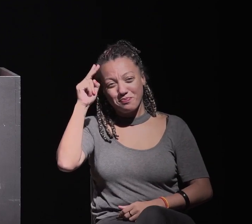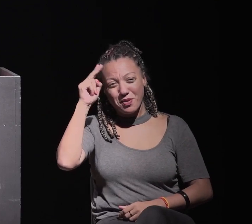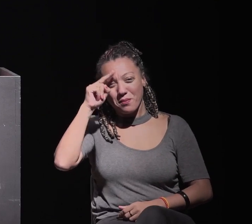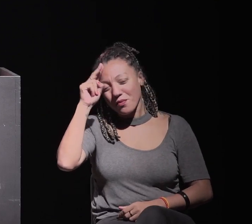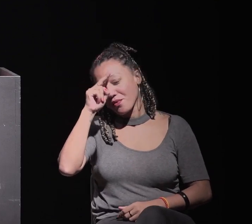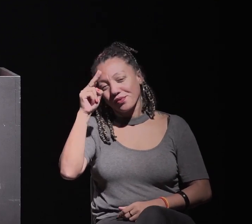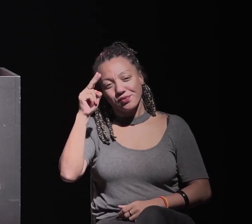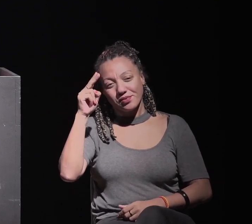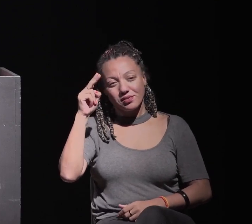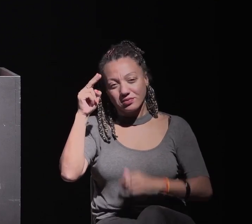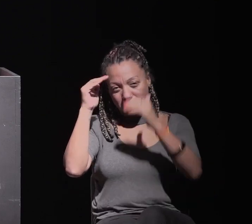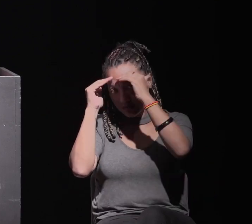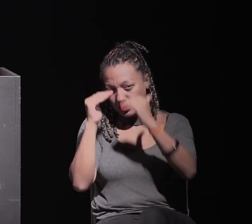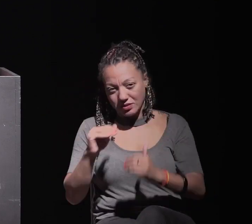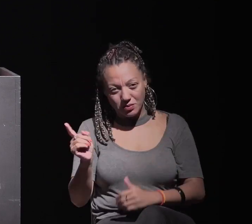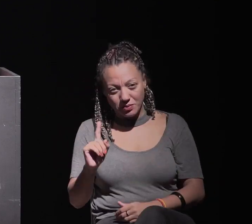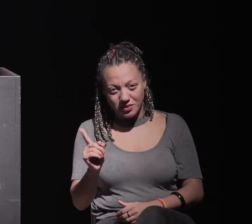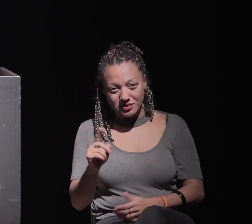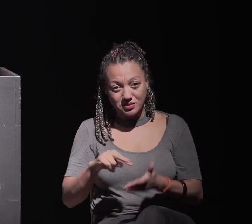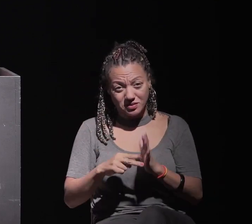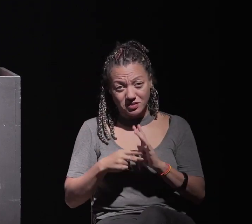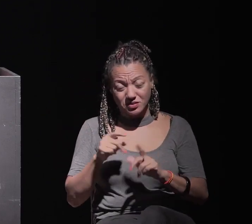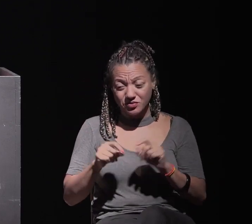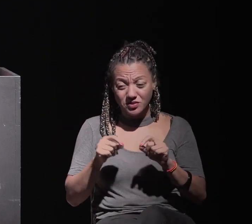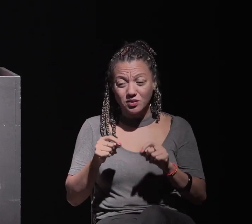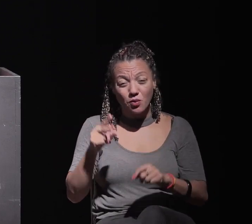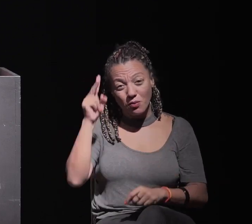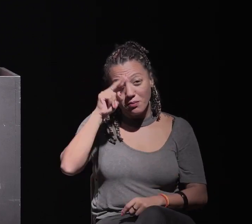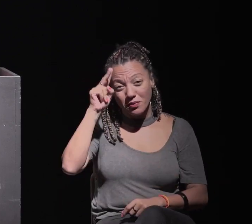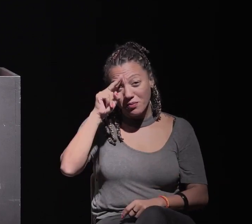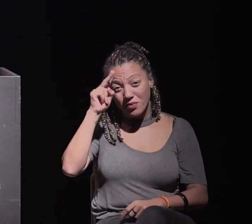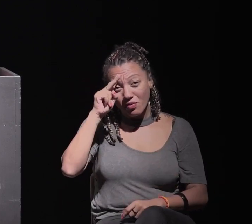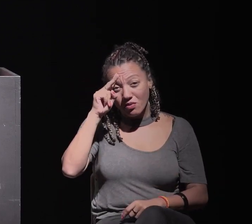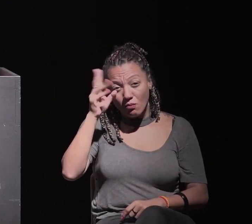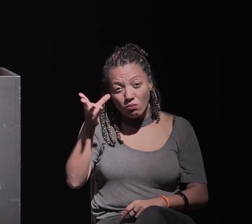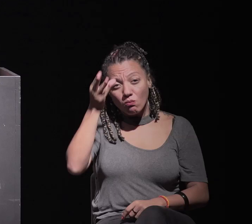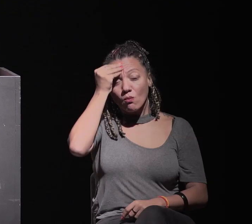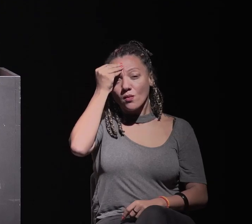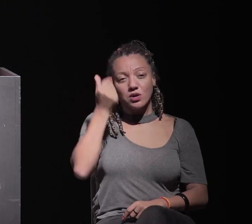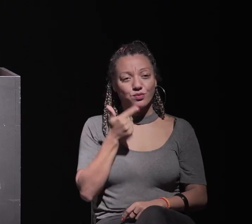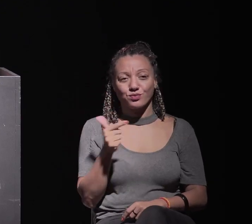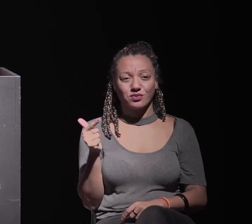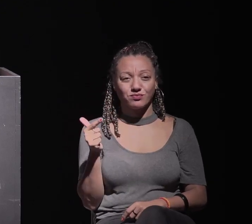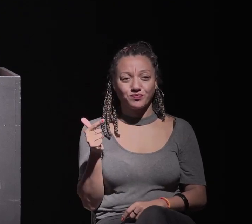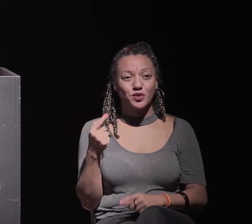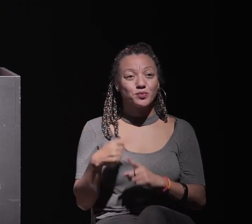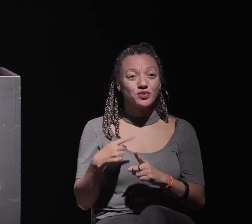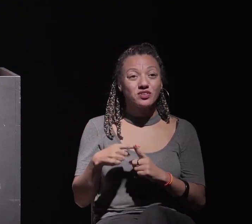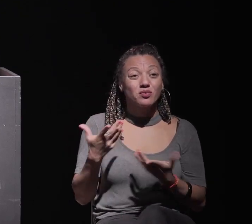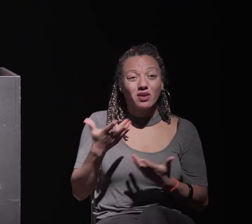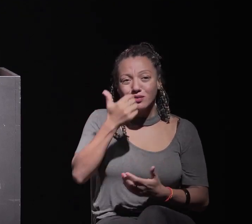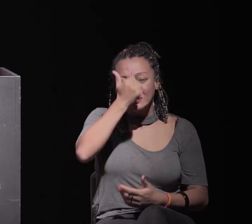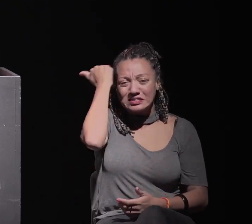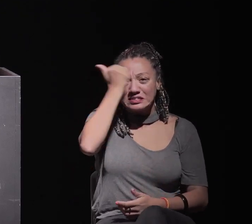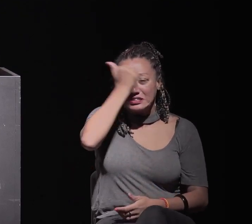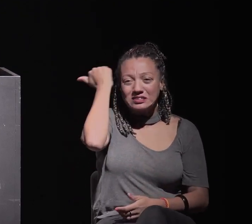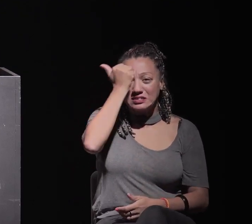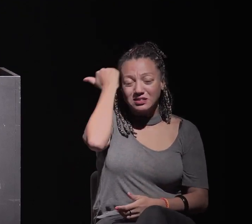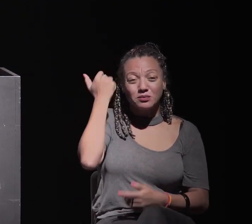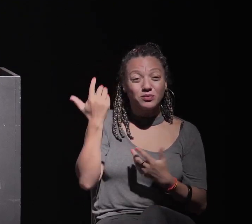não existe, não está registrada, principalmente porque se deseja vê-la condenada. É